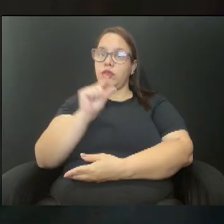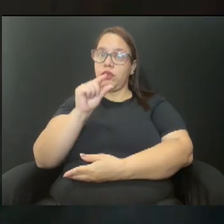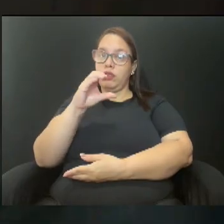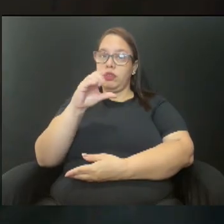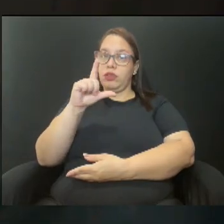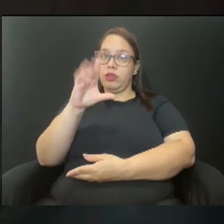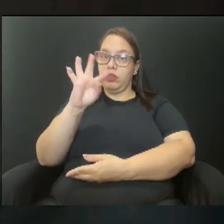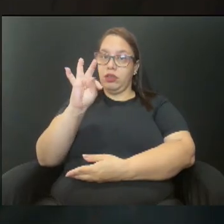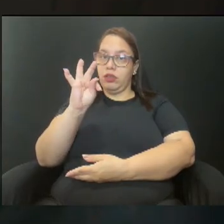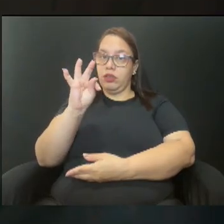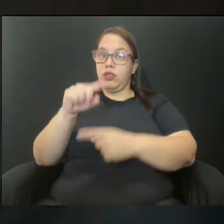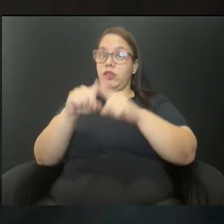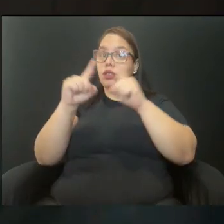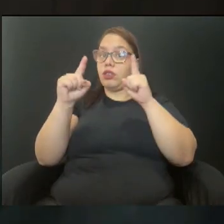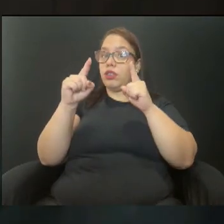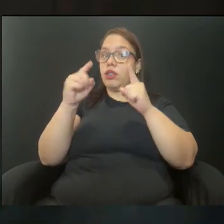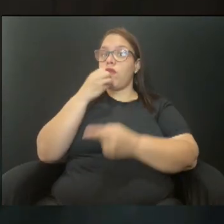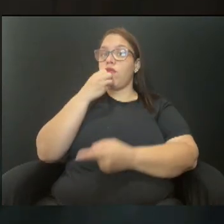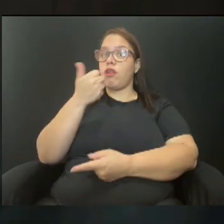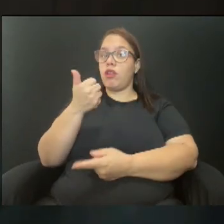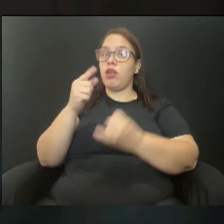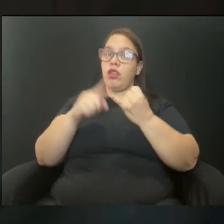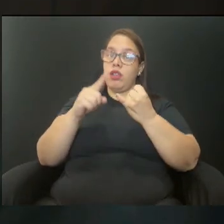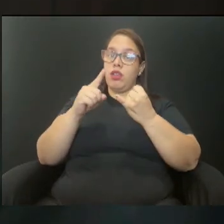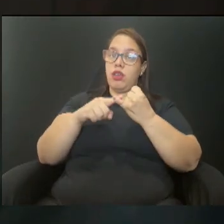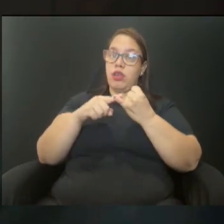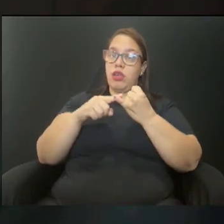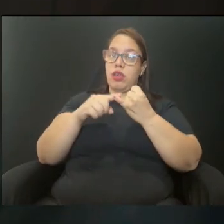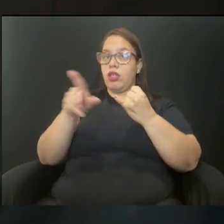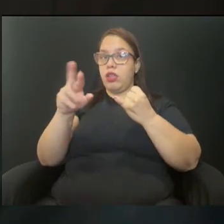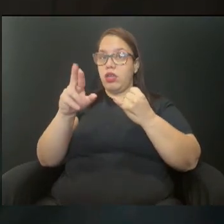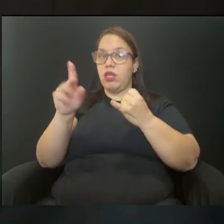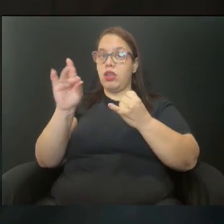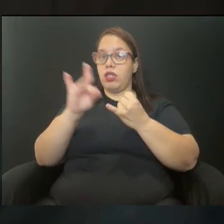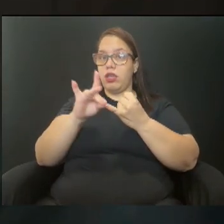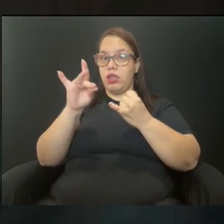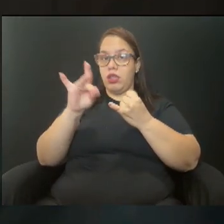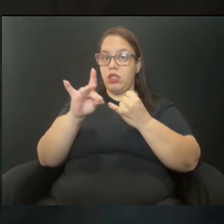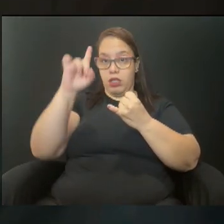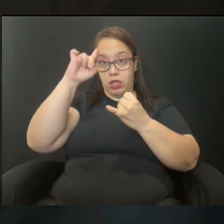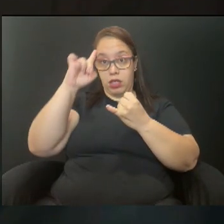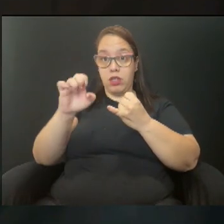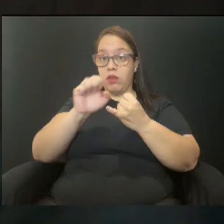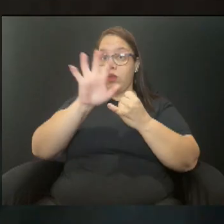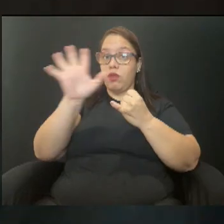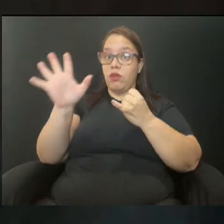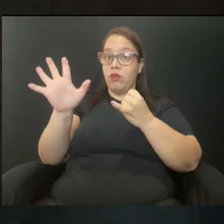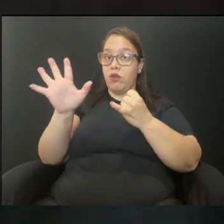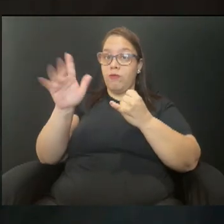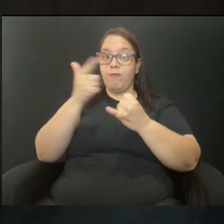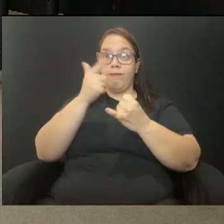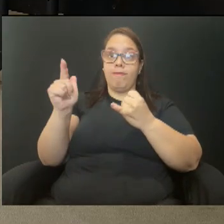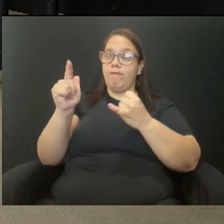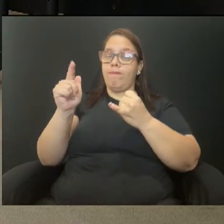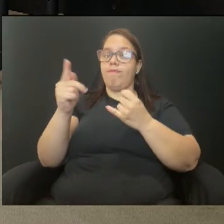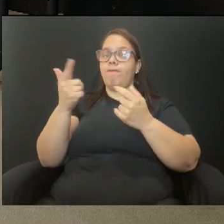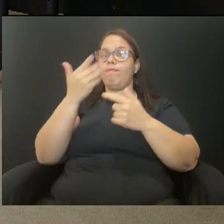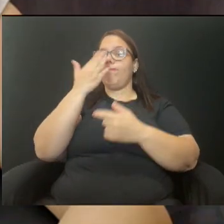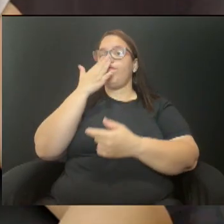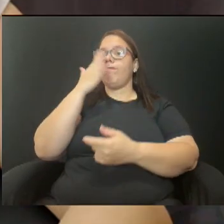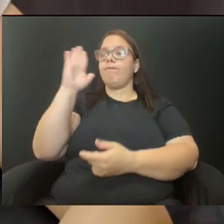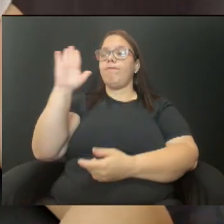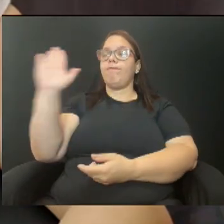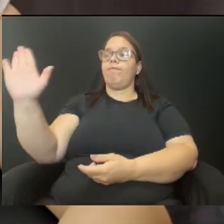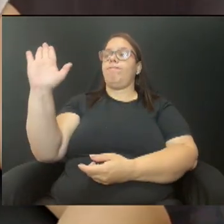tem benefícios, como calcular a diferença real para decidir com clareza e não cair em promessa, doutora Cláudia?